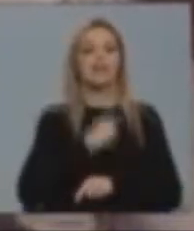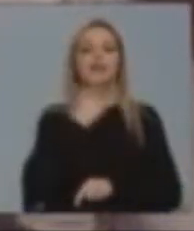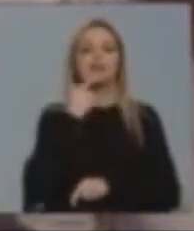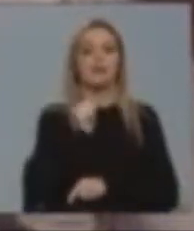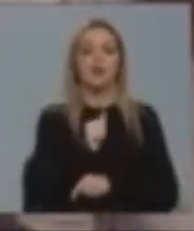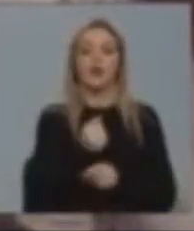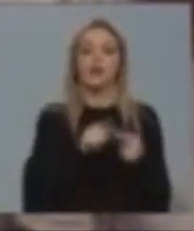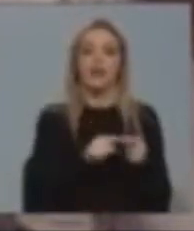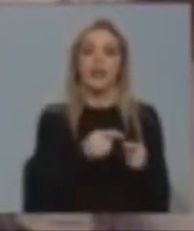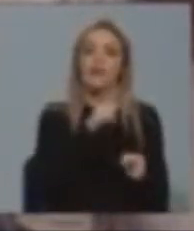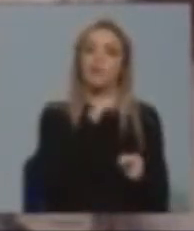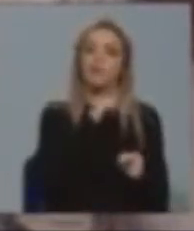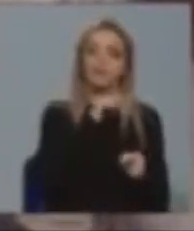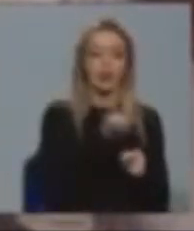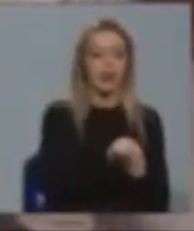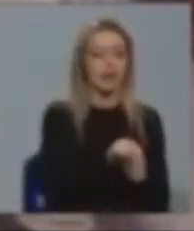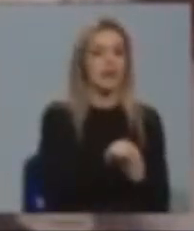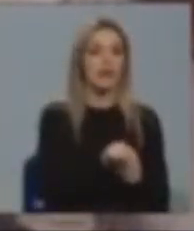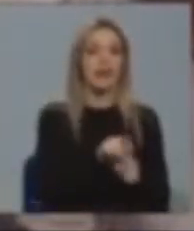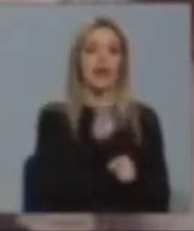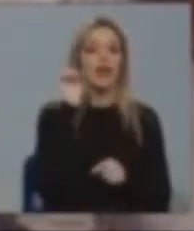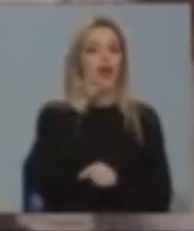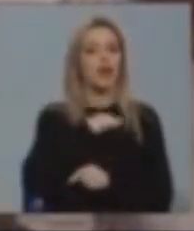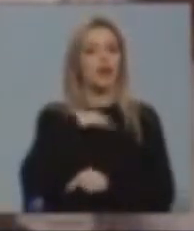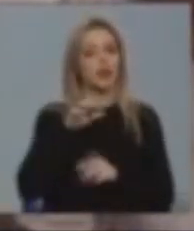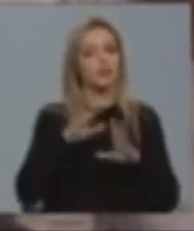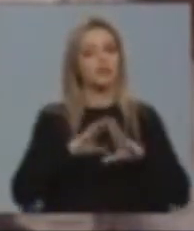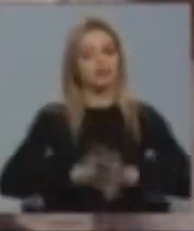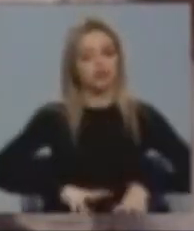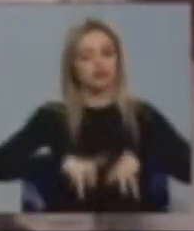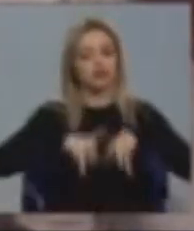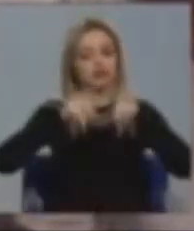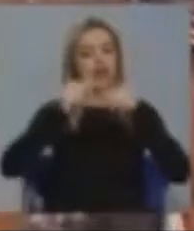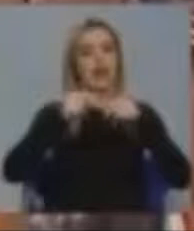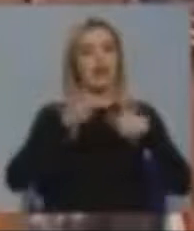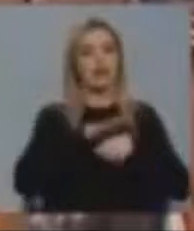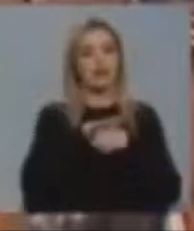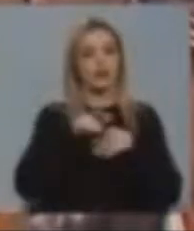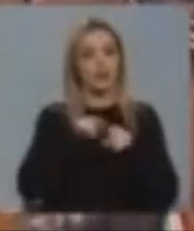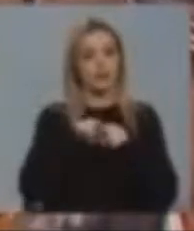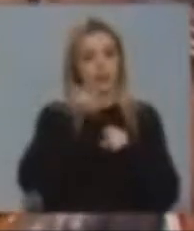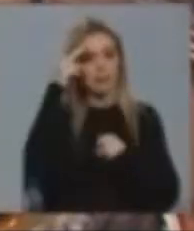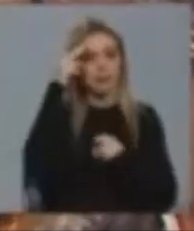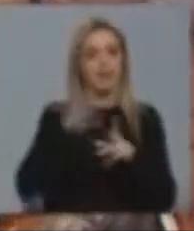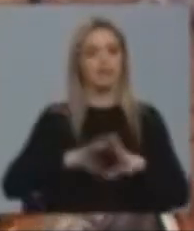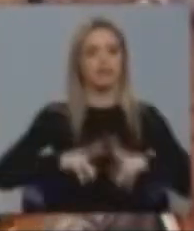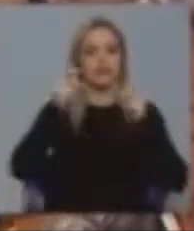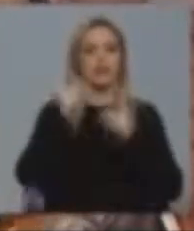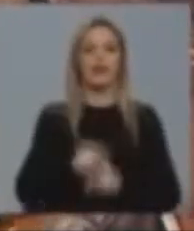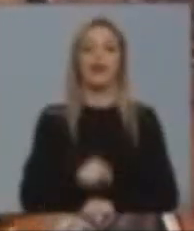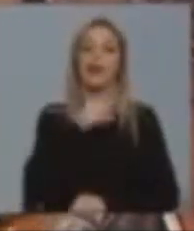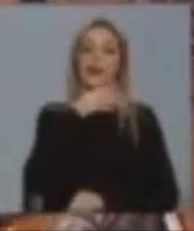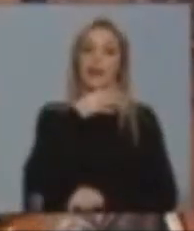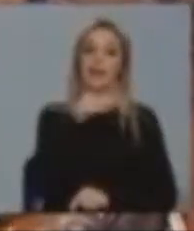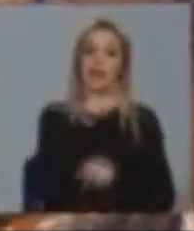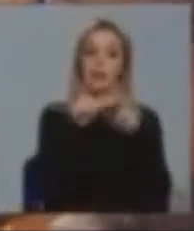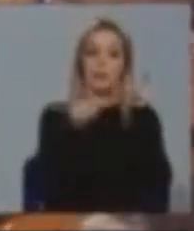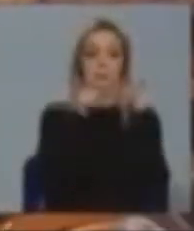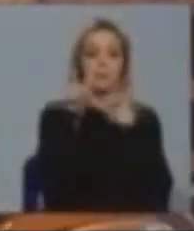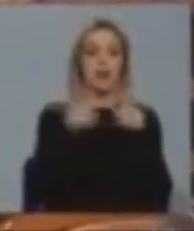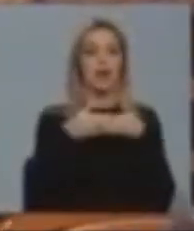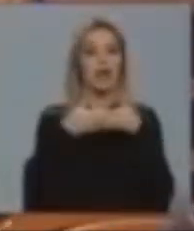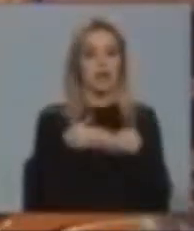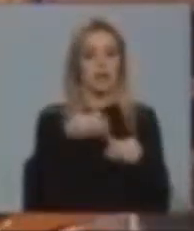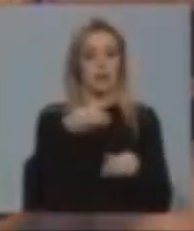deixar passar isto em branco, somos nós que estamos a crescer no panorama político da Madeira. Apesar destas palavras, o líder